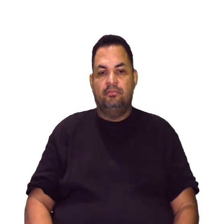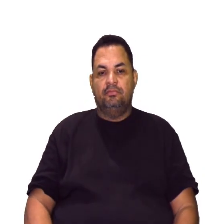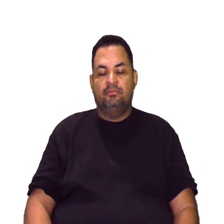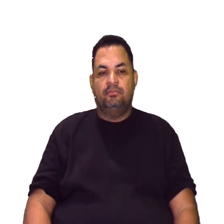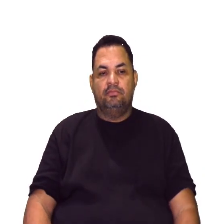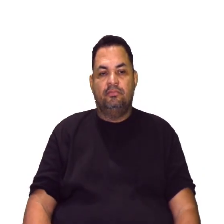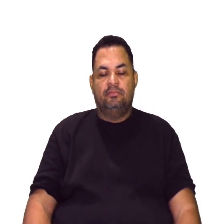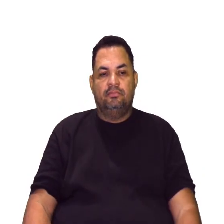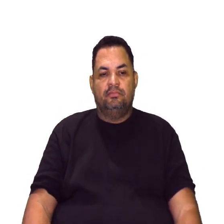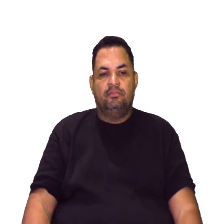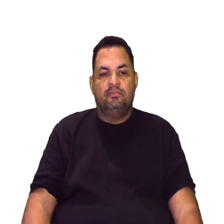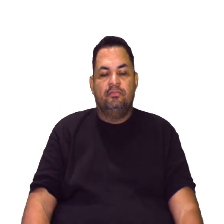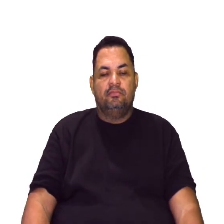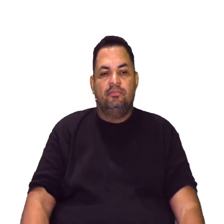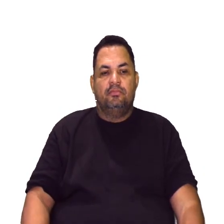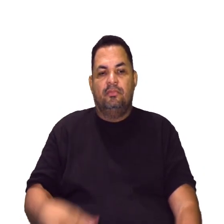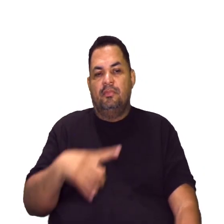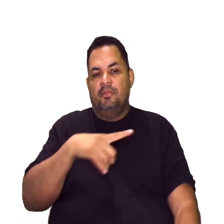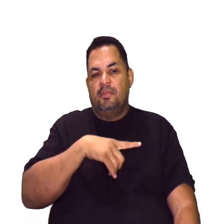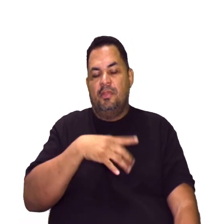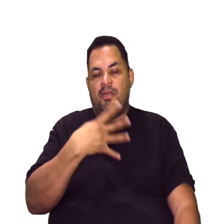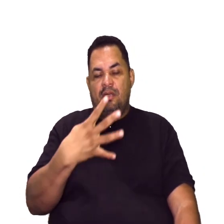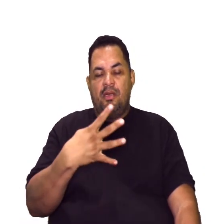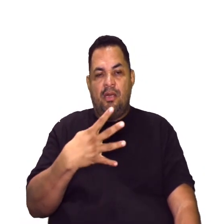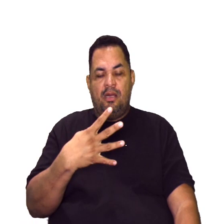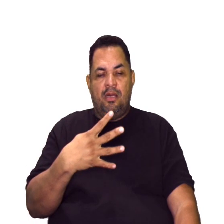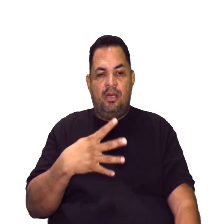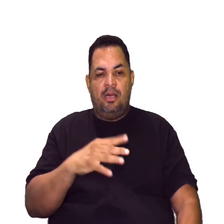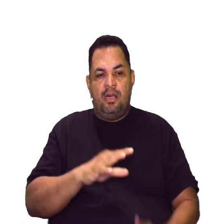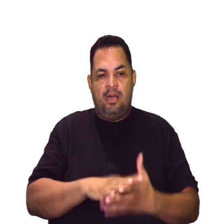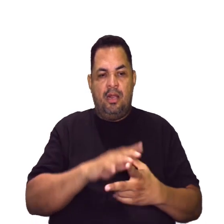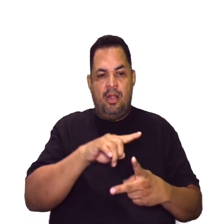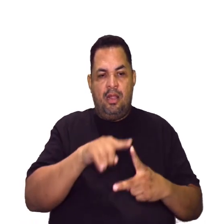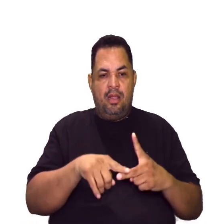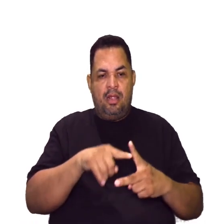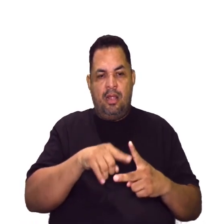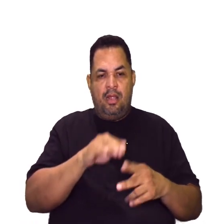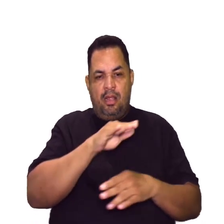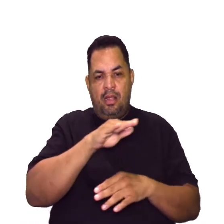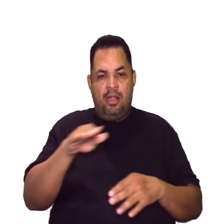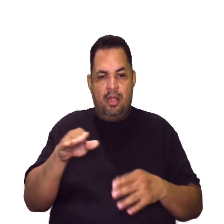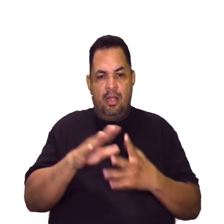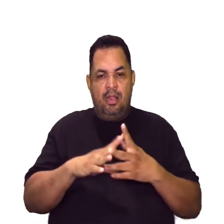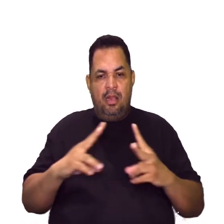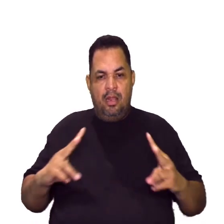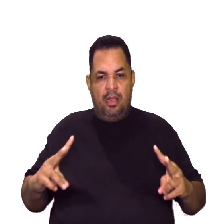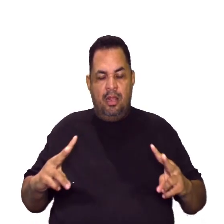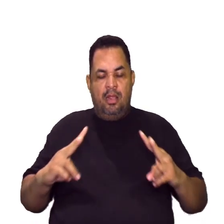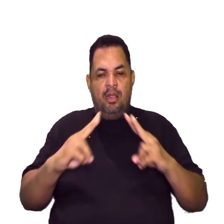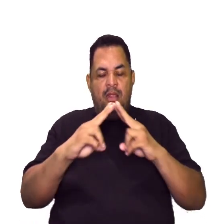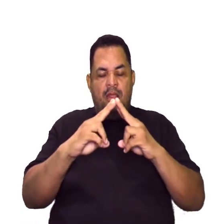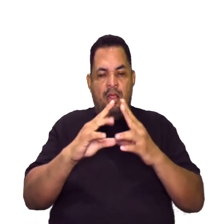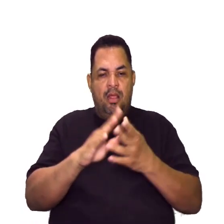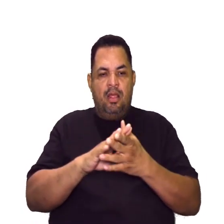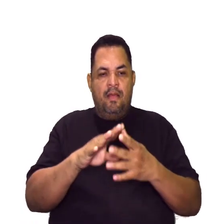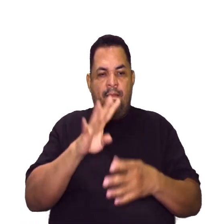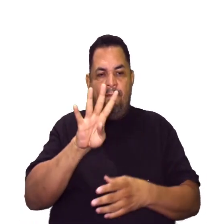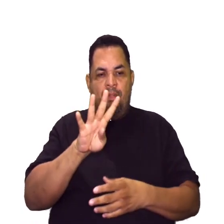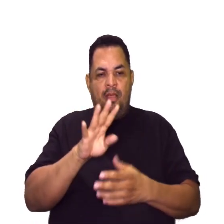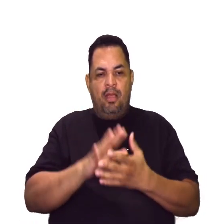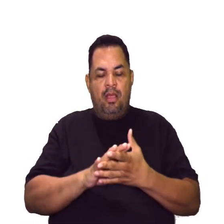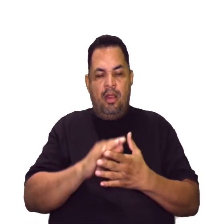A, nós temos aí 4 moléculas. Seria angular, linear, trigonal, tetraédrica.